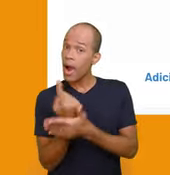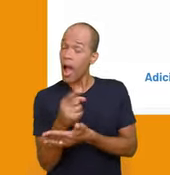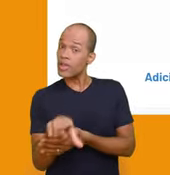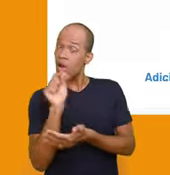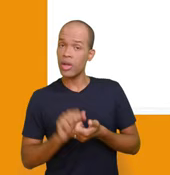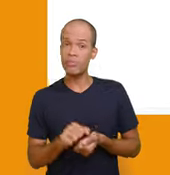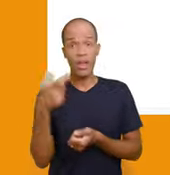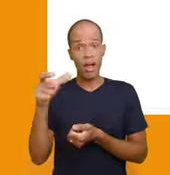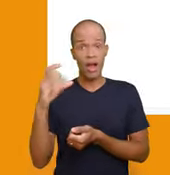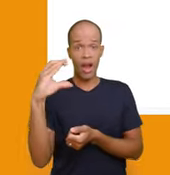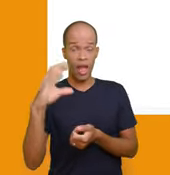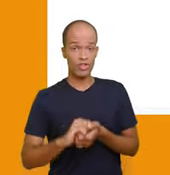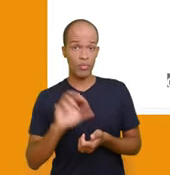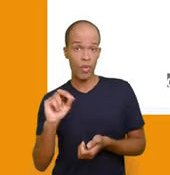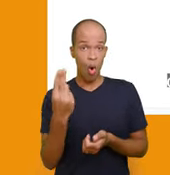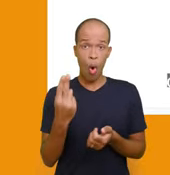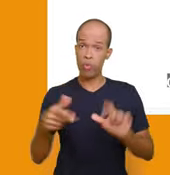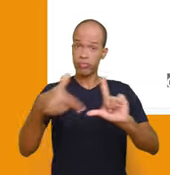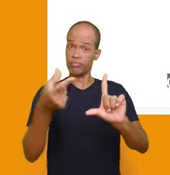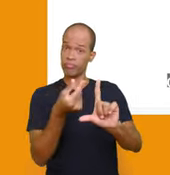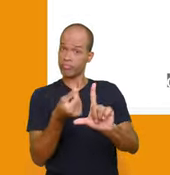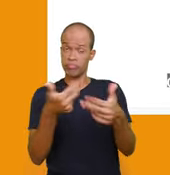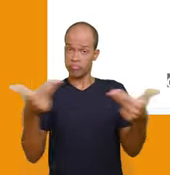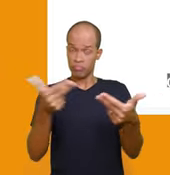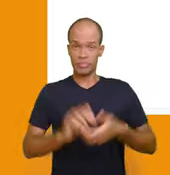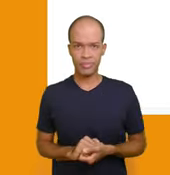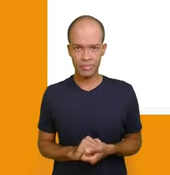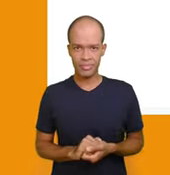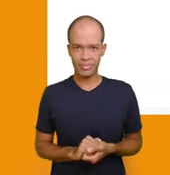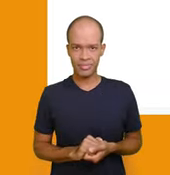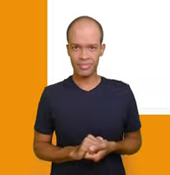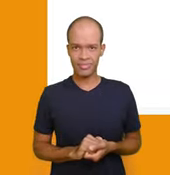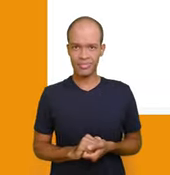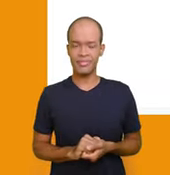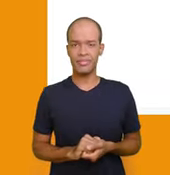de pagamento, pode ser o seu cartão de crédito ou o saldo da carteira.